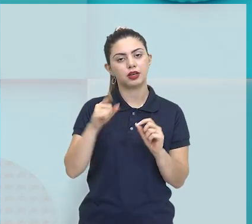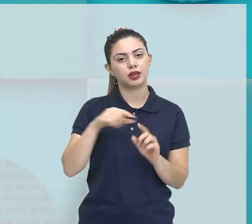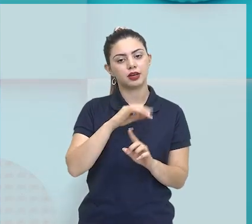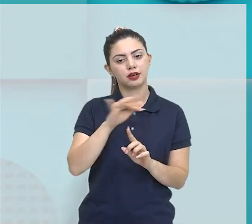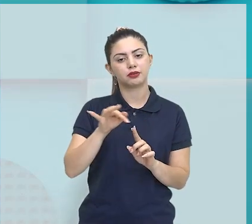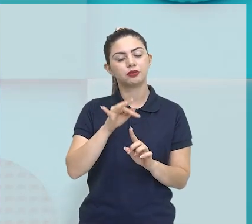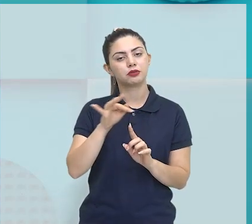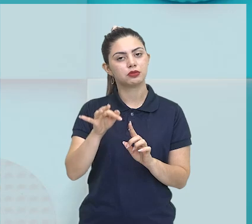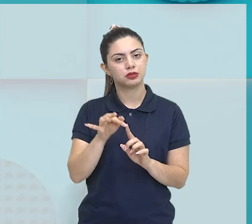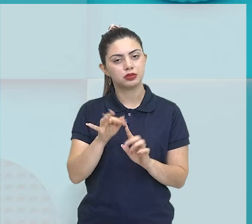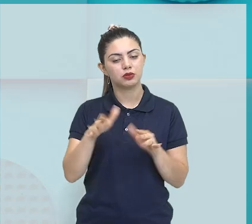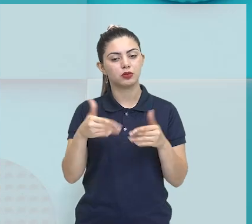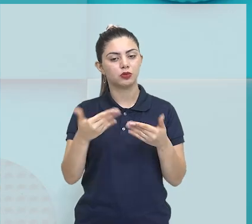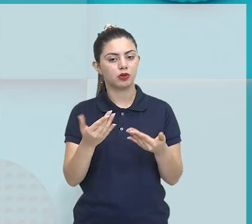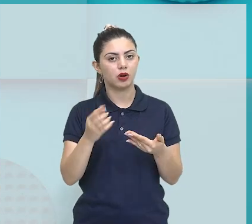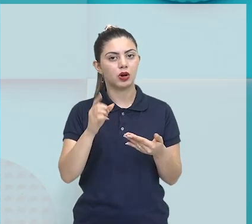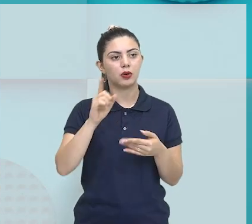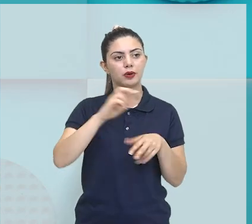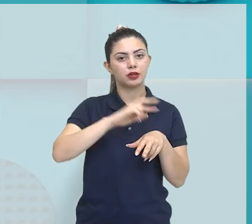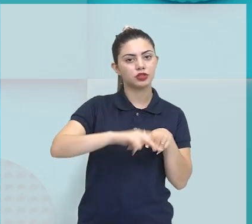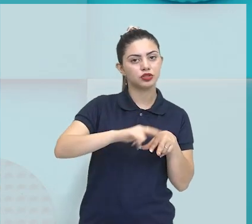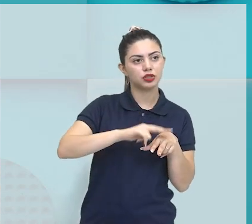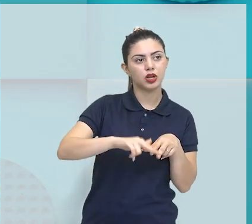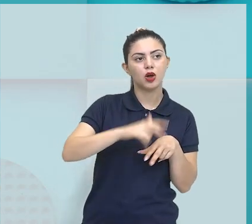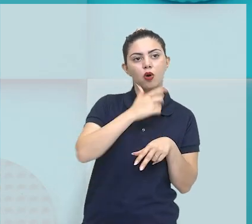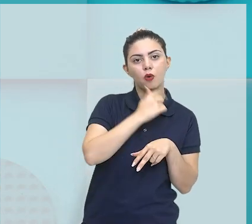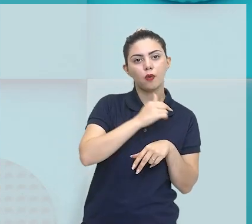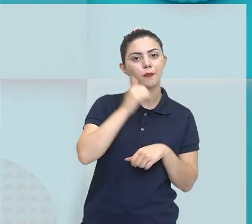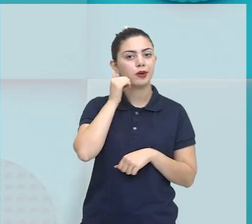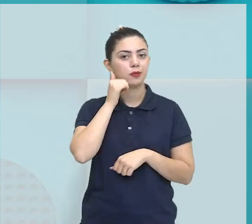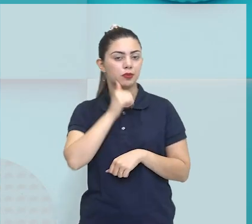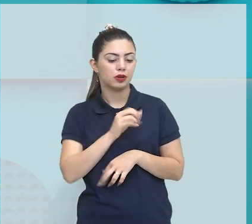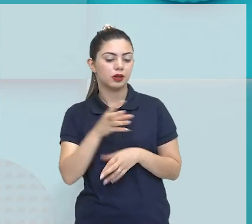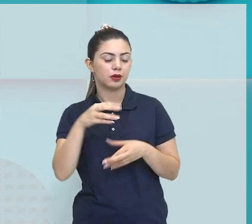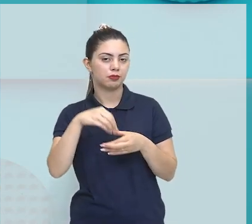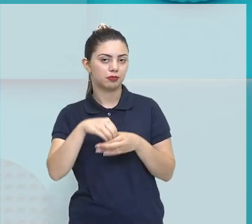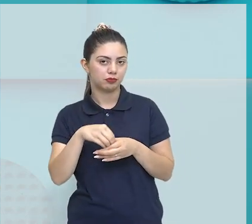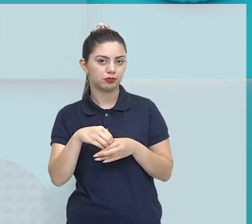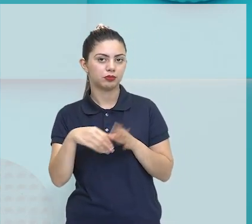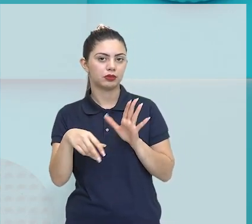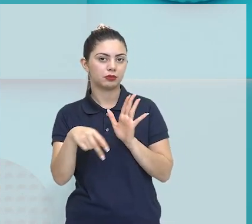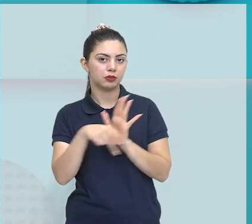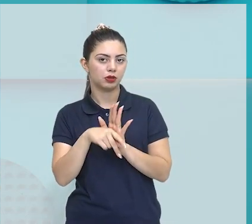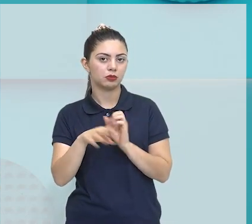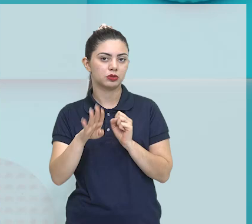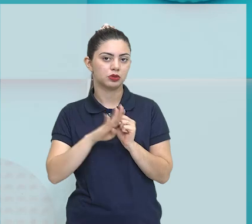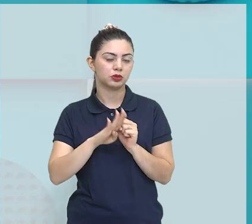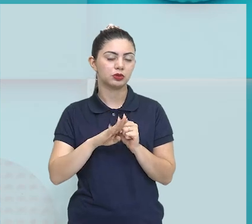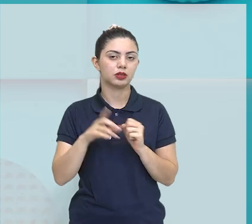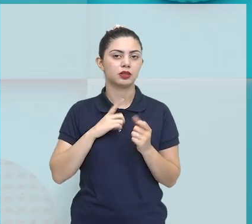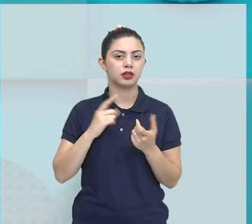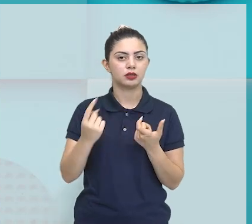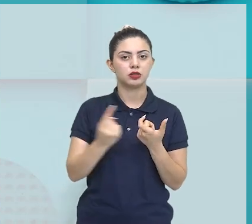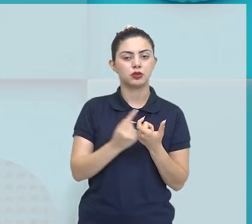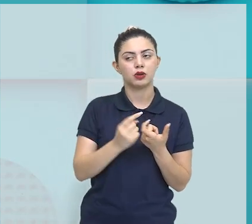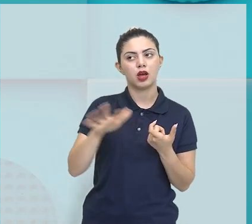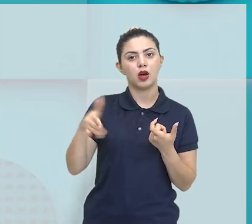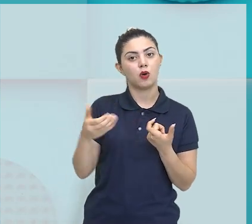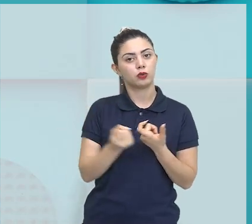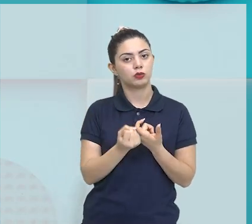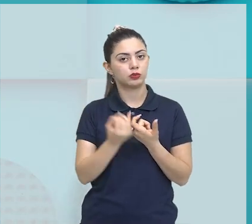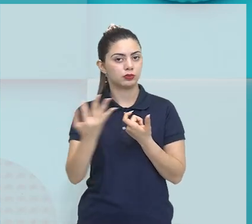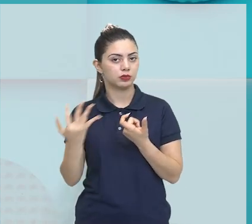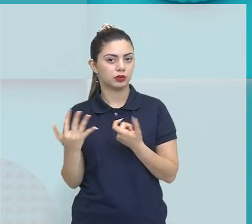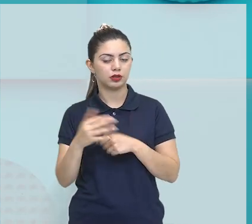mostrar qual é o gênero, se masculino ou se feminino do substantivo, se está no singular ou se está no